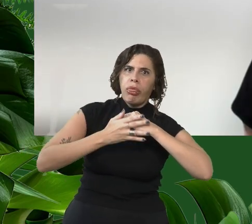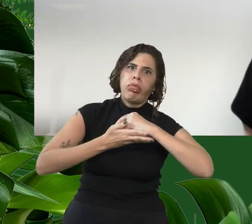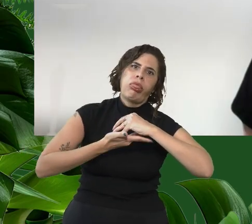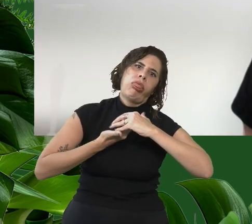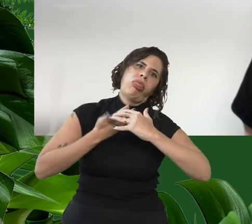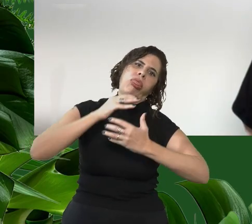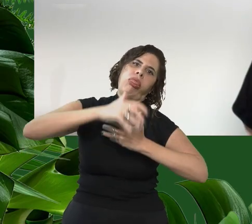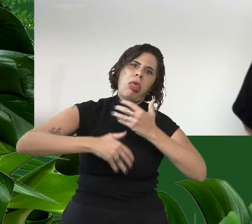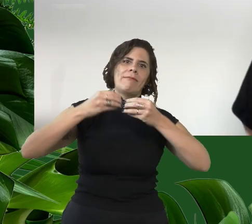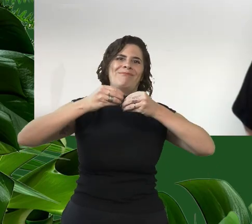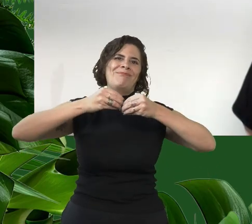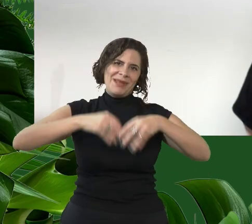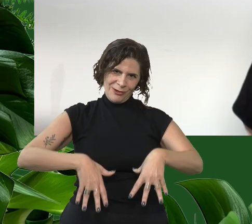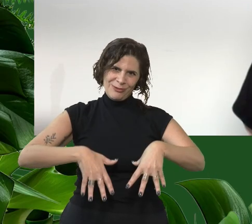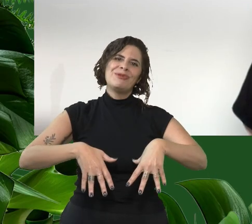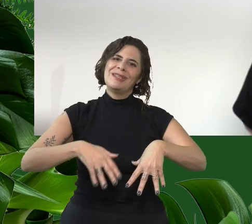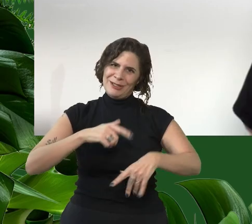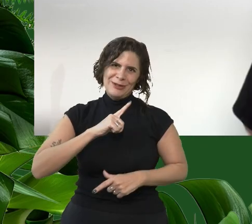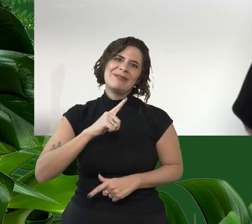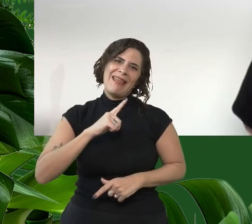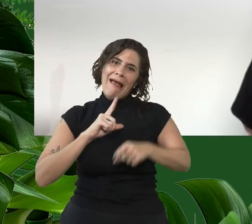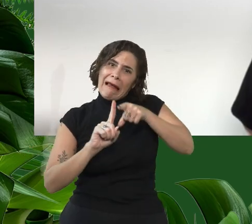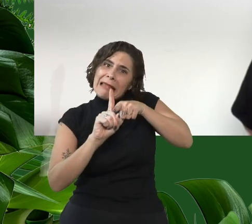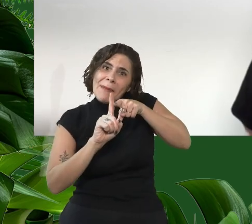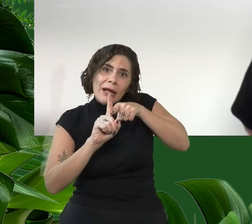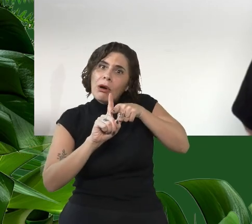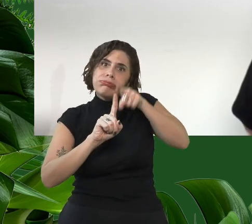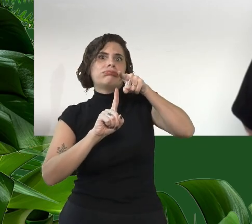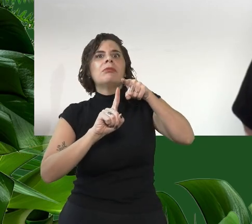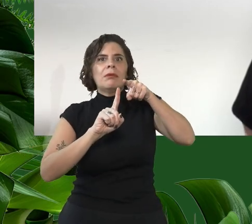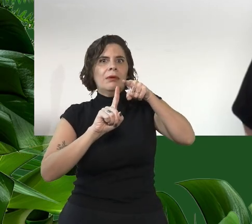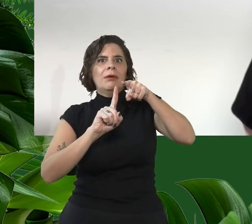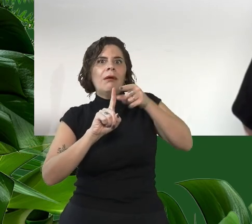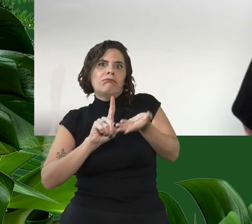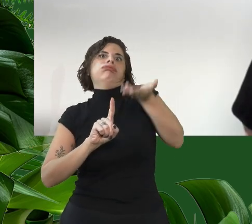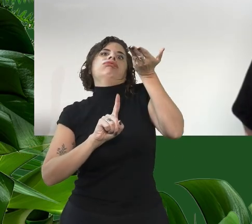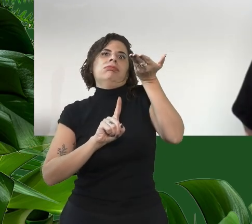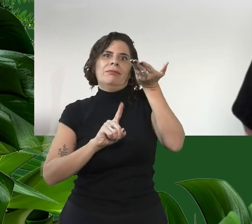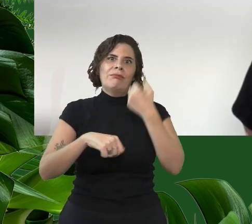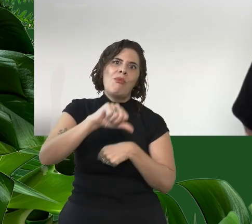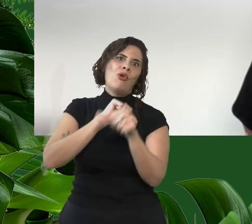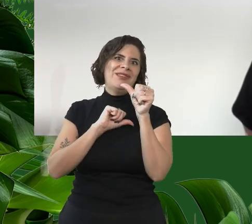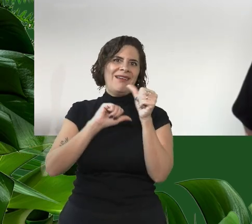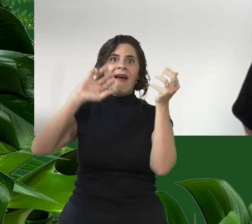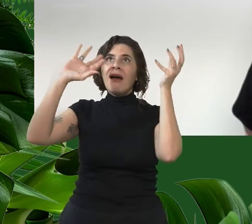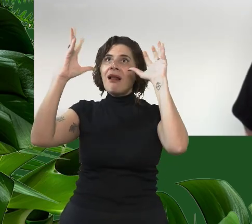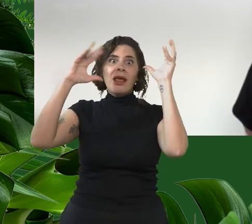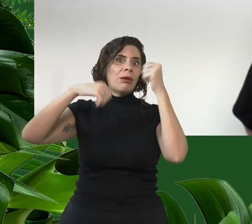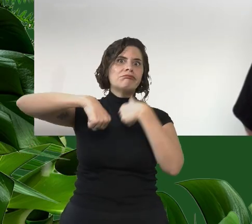e causando essas mudanças de temperatura, e de clima que vão gerando uma série